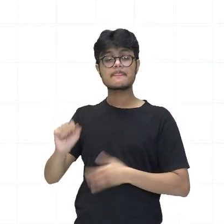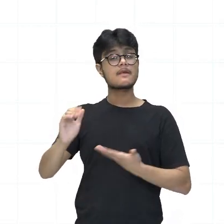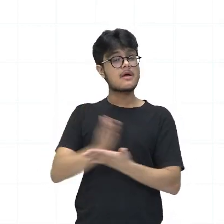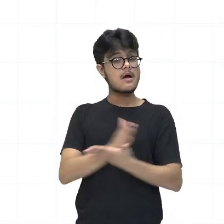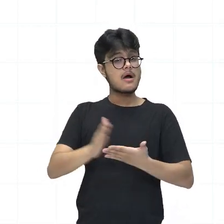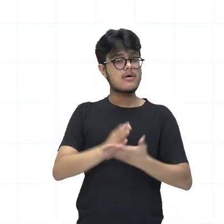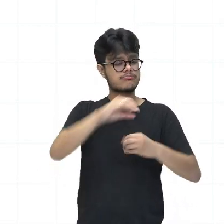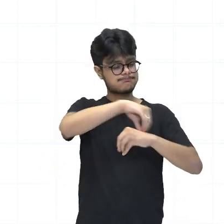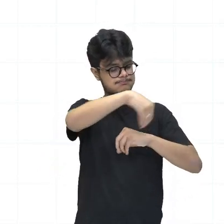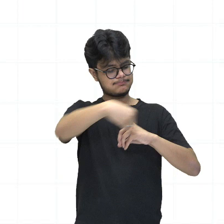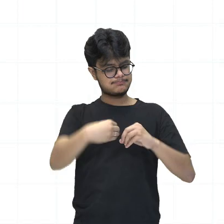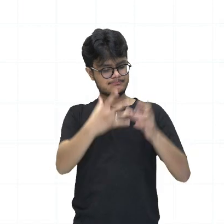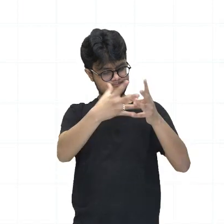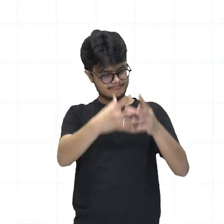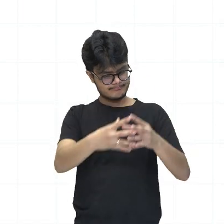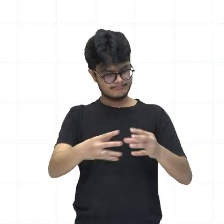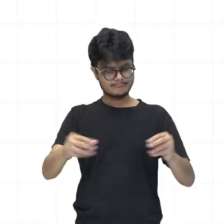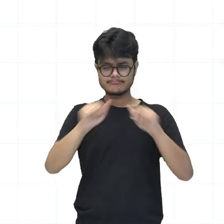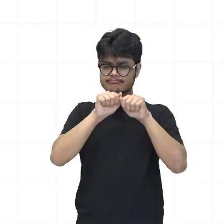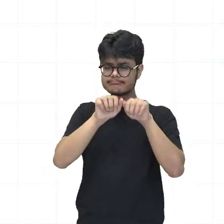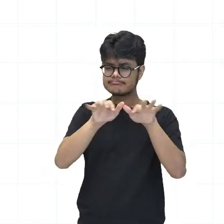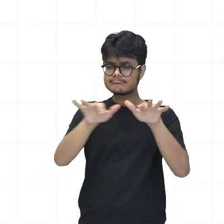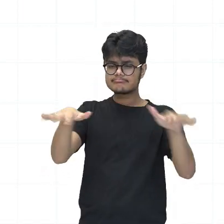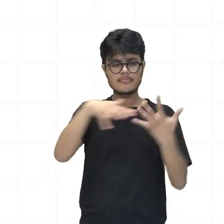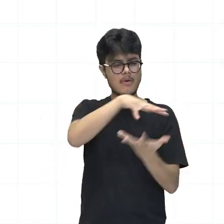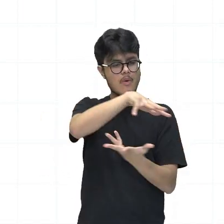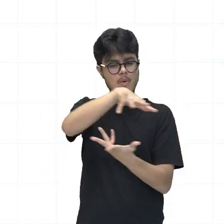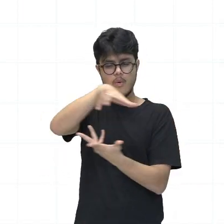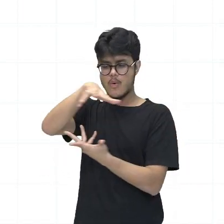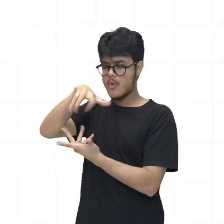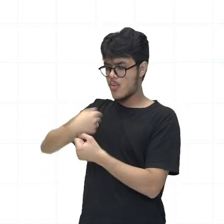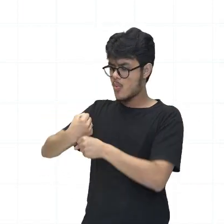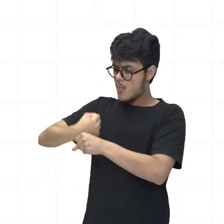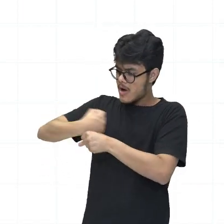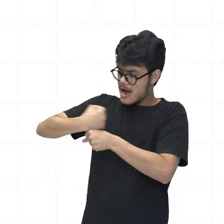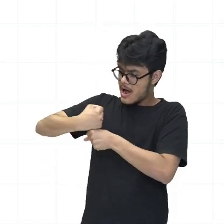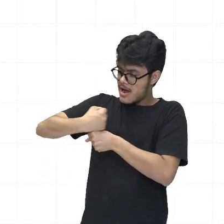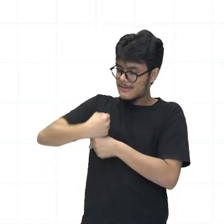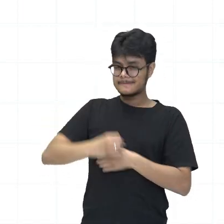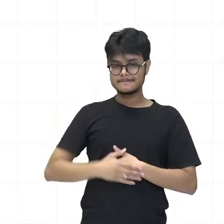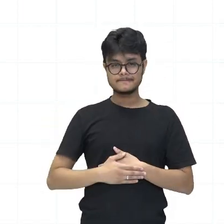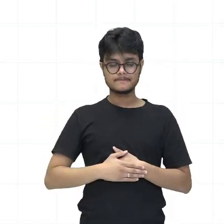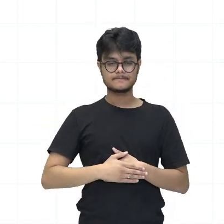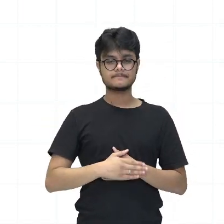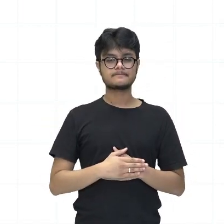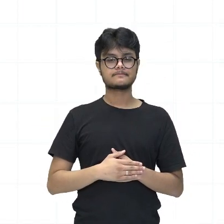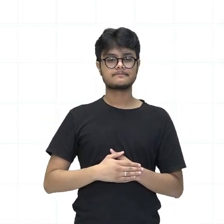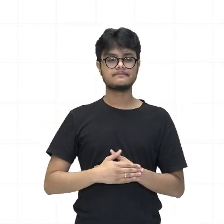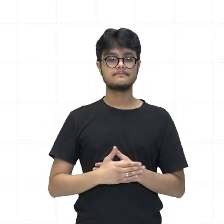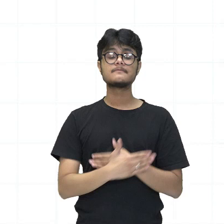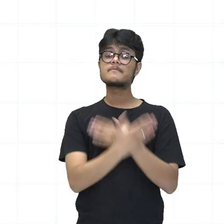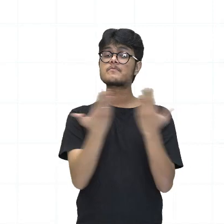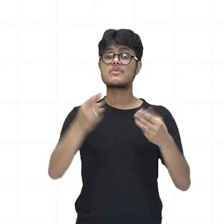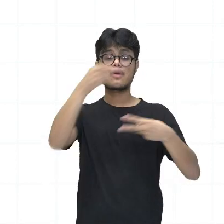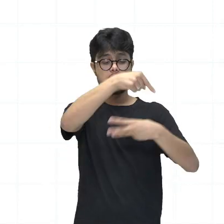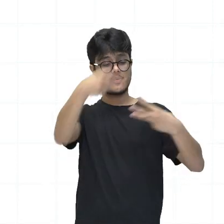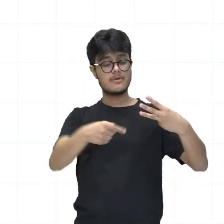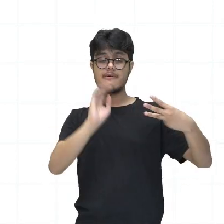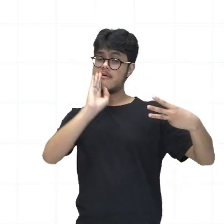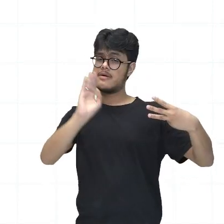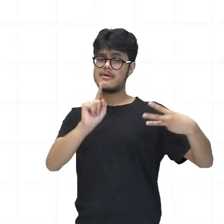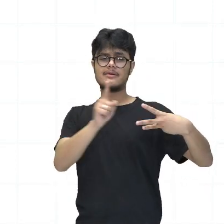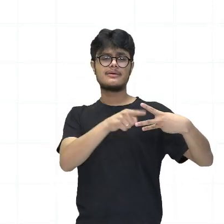que foram decompostos aí ao longo de milhões de anos. E quais são os 3